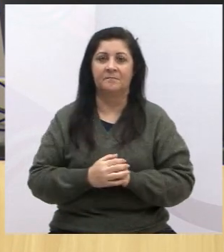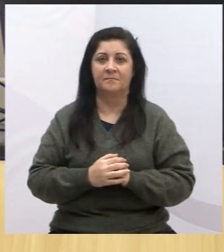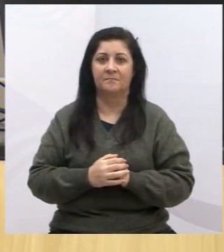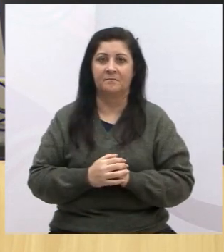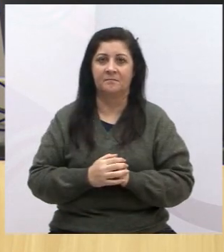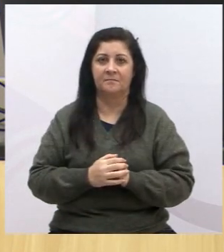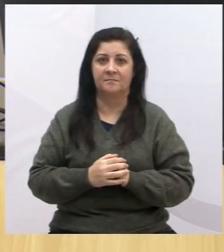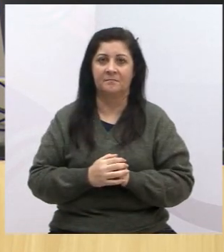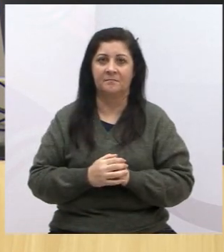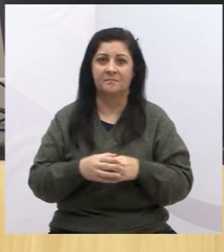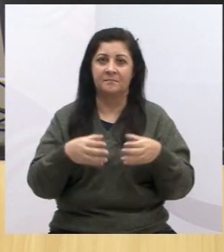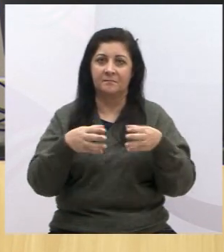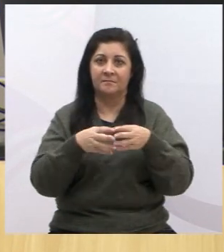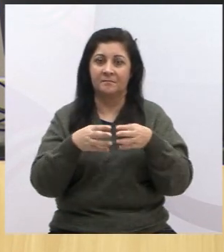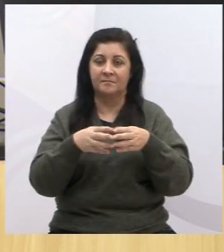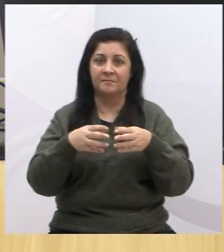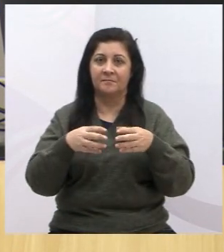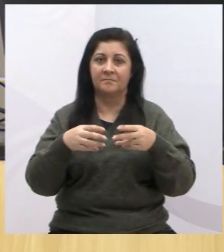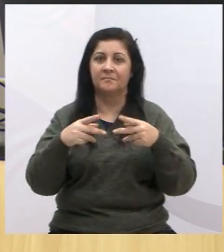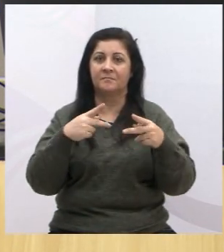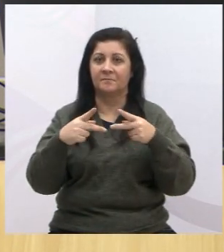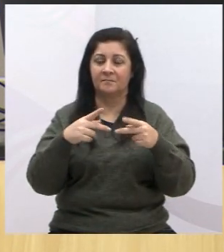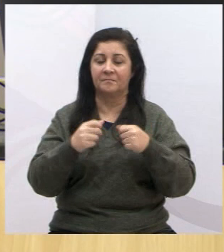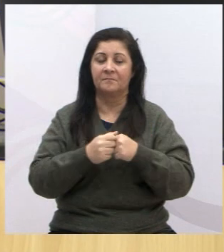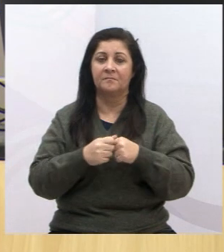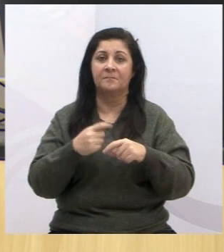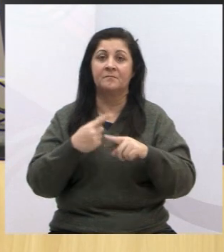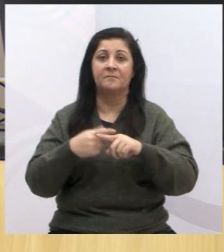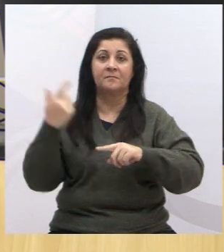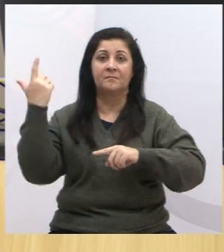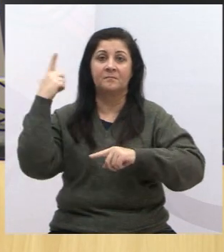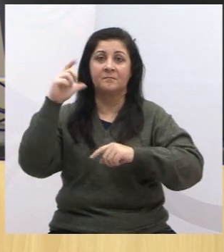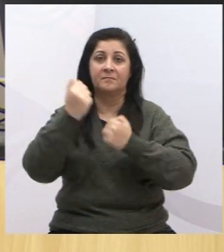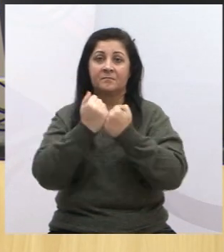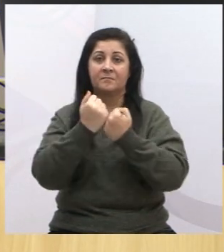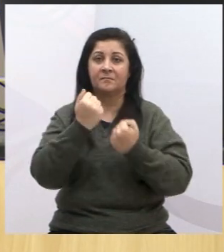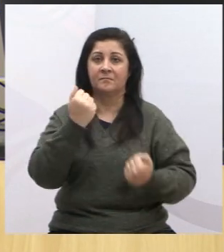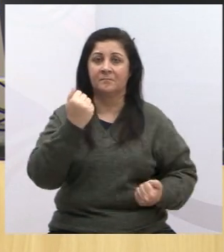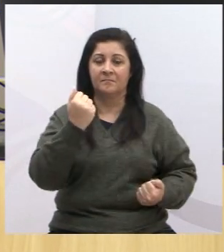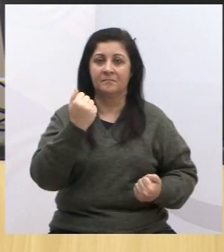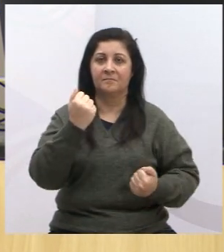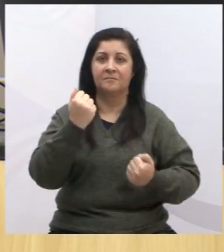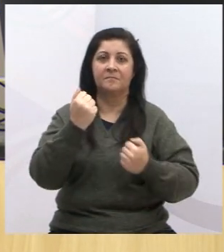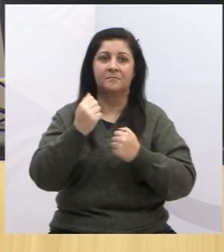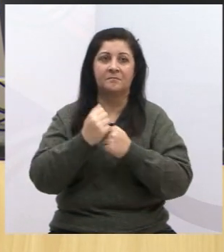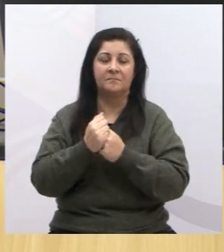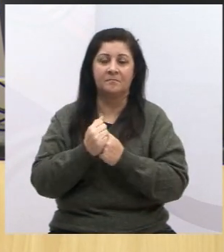da Associação Esportiva São José, pela conquista do título de vice-campeão paulista no torneio